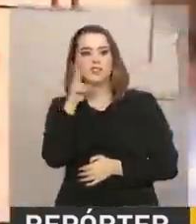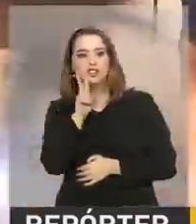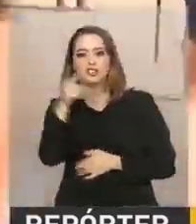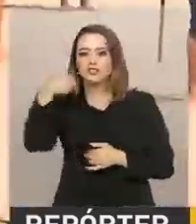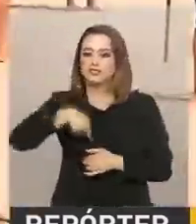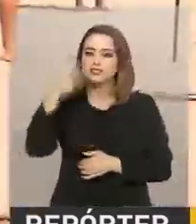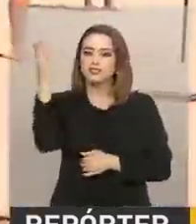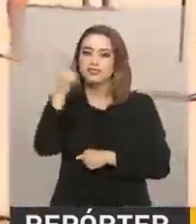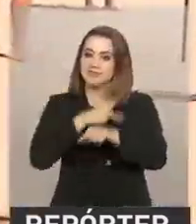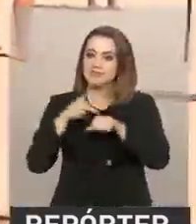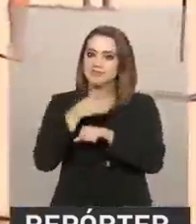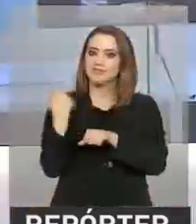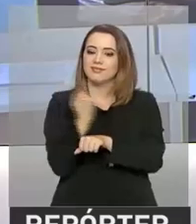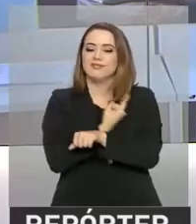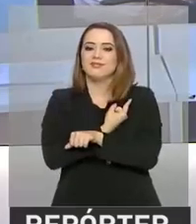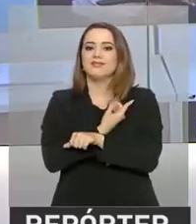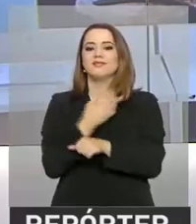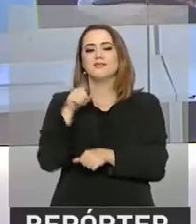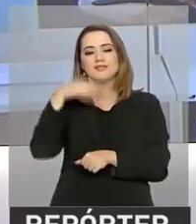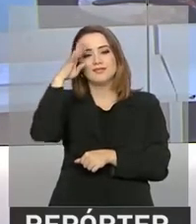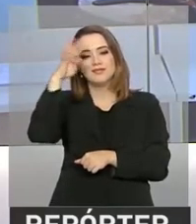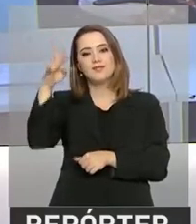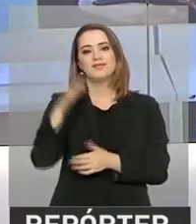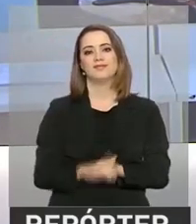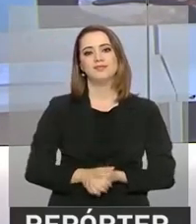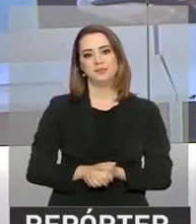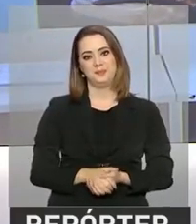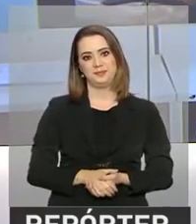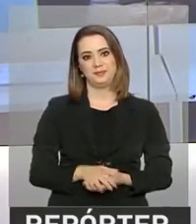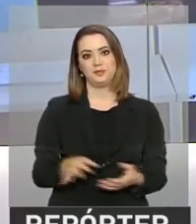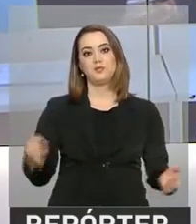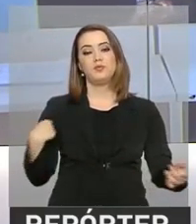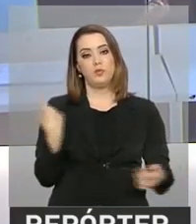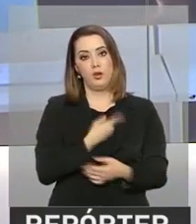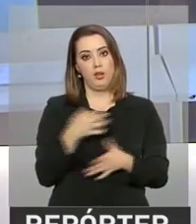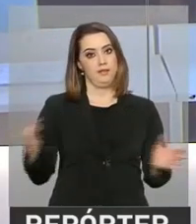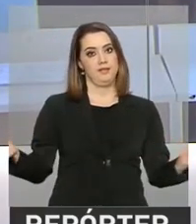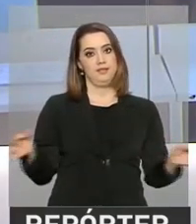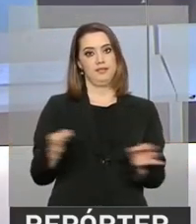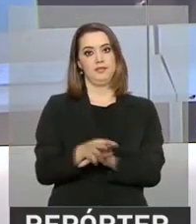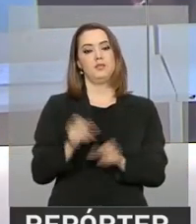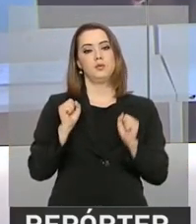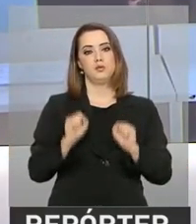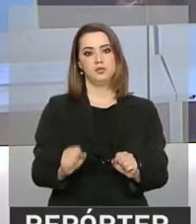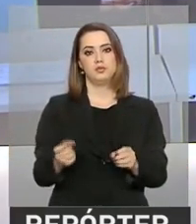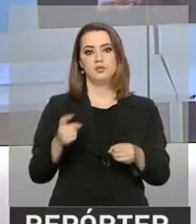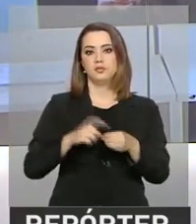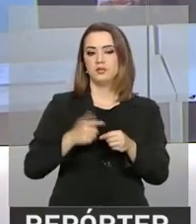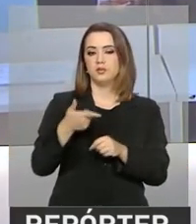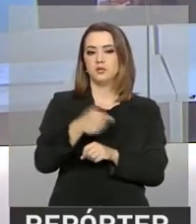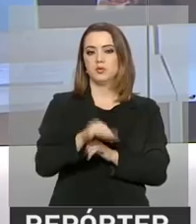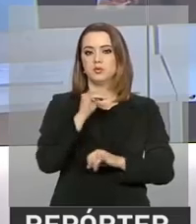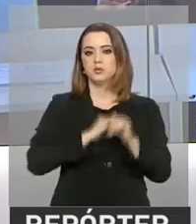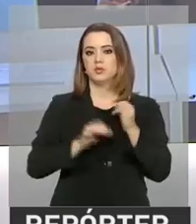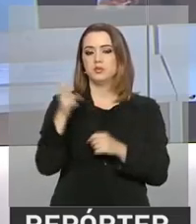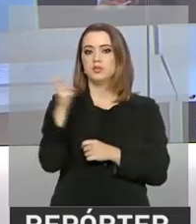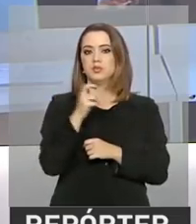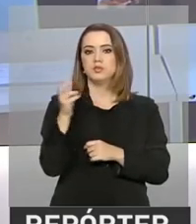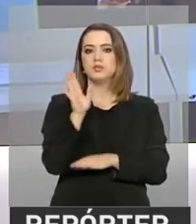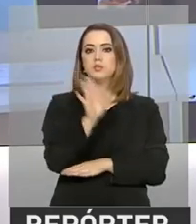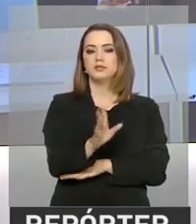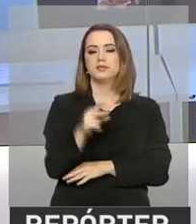país é um sonho né bom e nós ficamos por aqui podemos voltar a qualquer momento com outras informações ou às 5 da